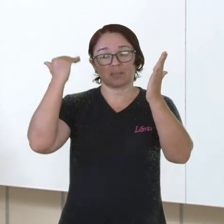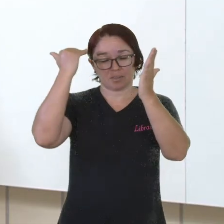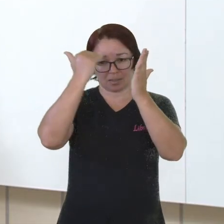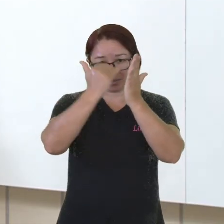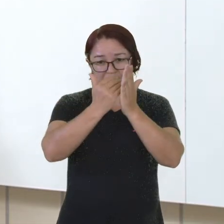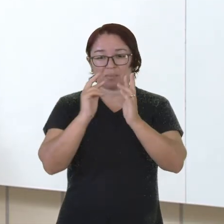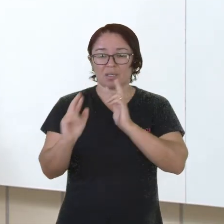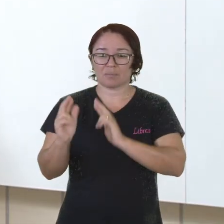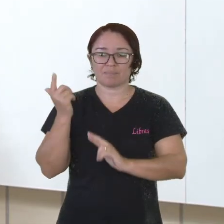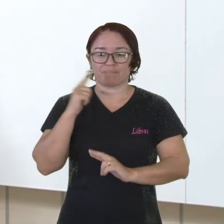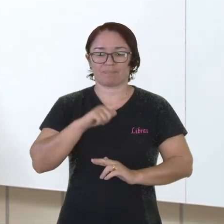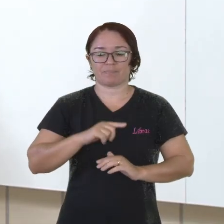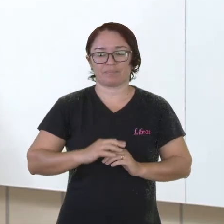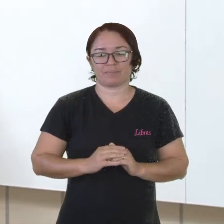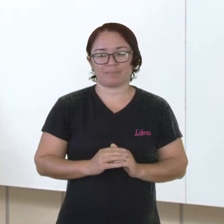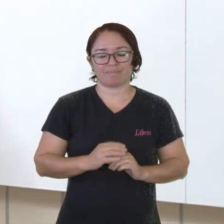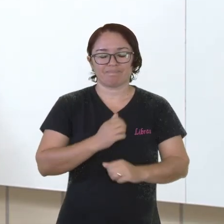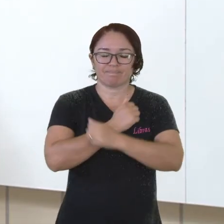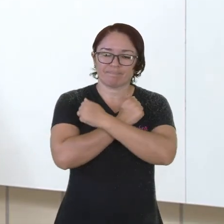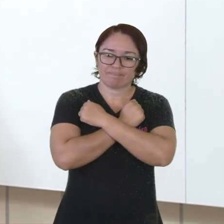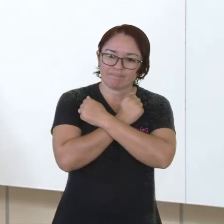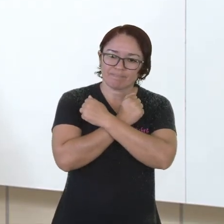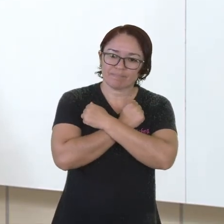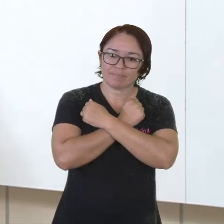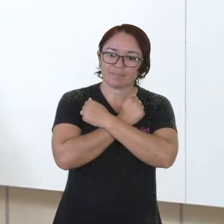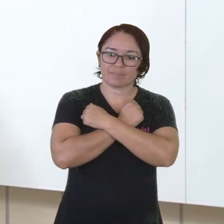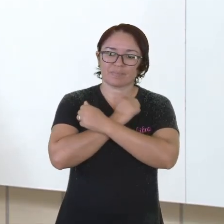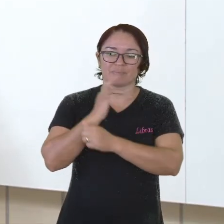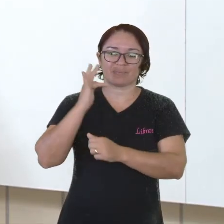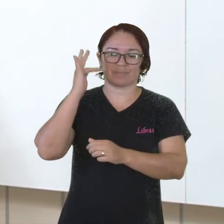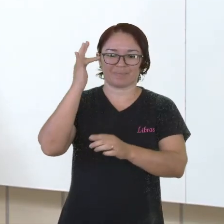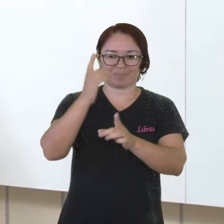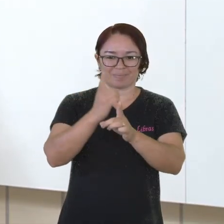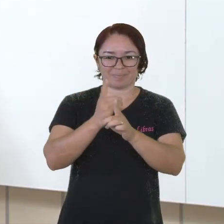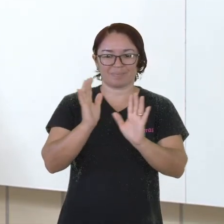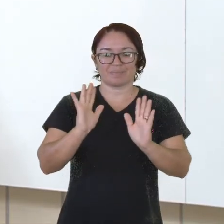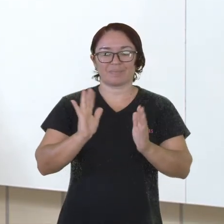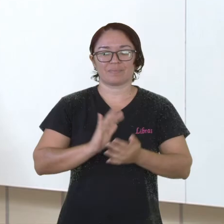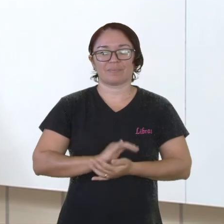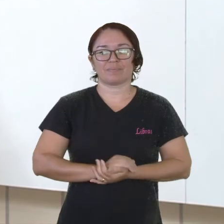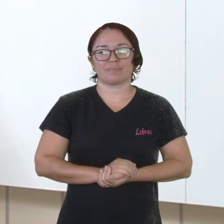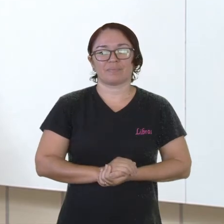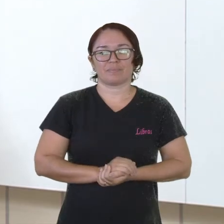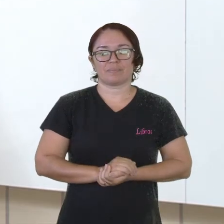e resolver as atividades. Um grande abraço e até a nossa próxima aula.